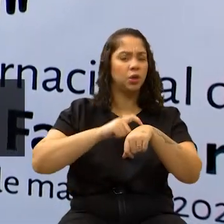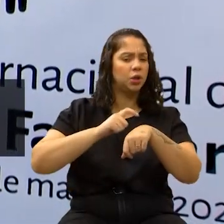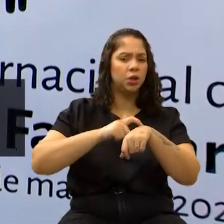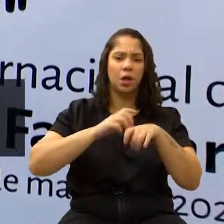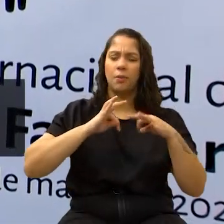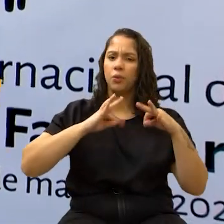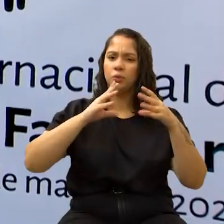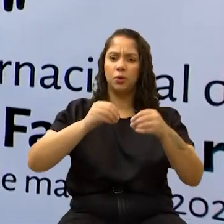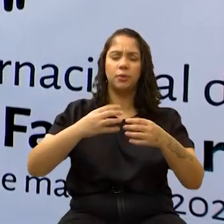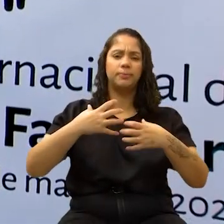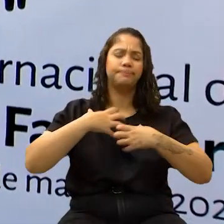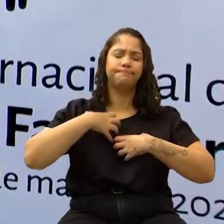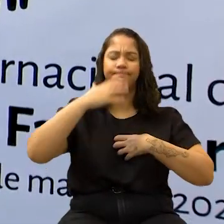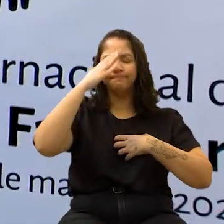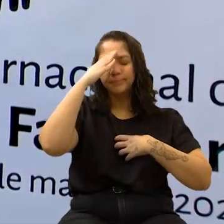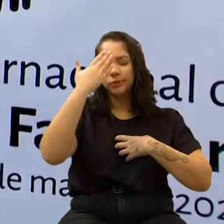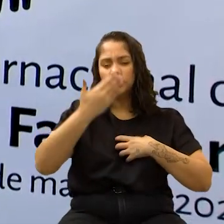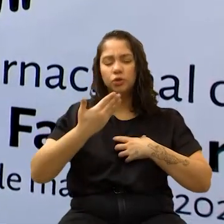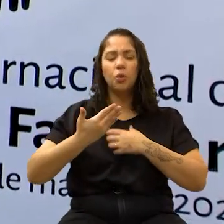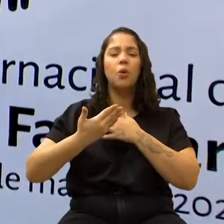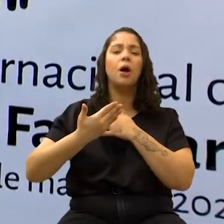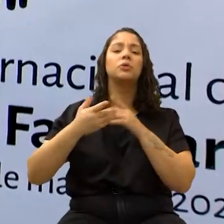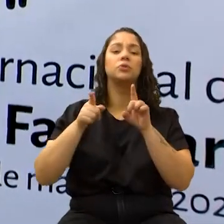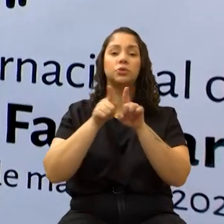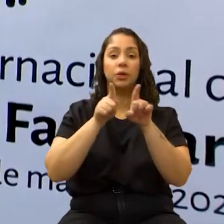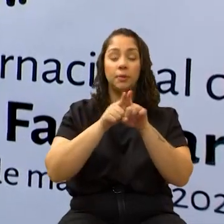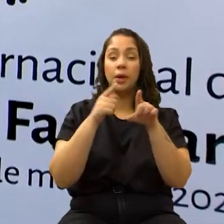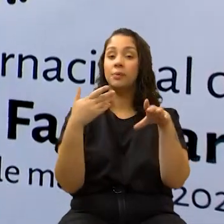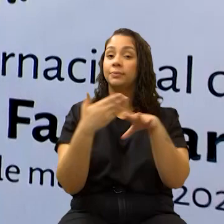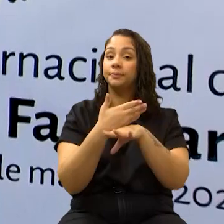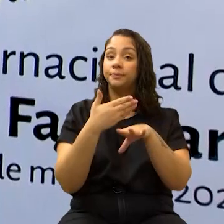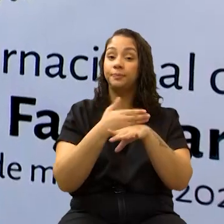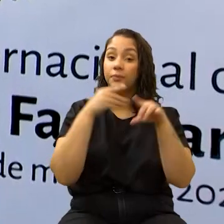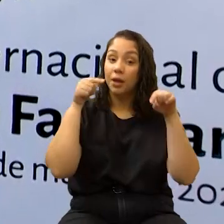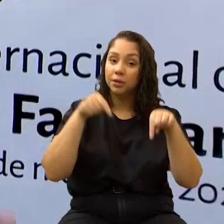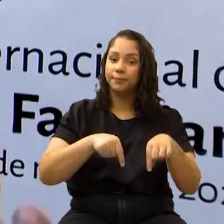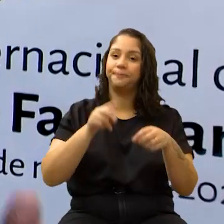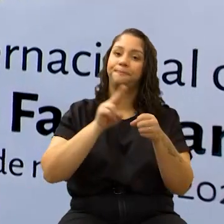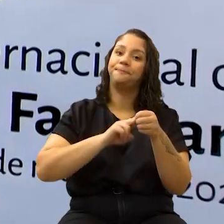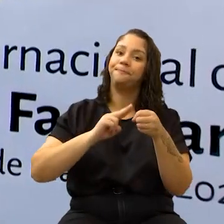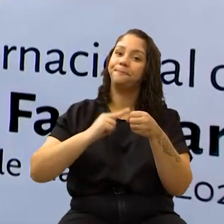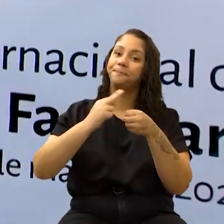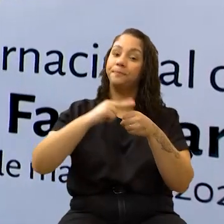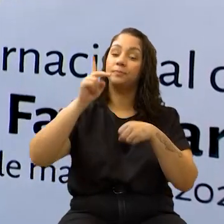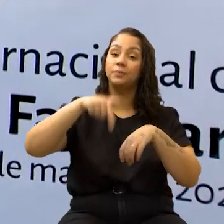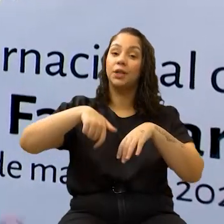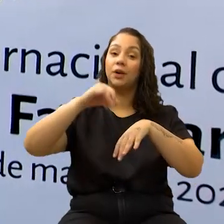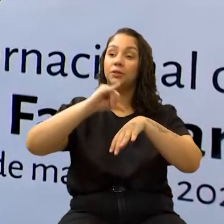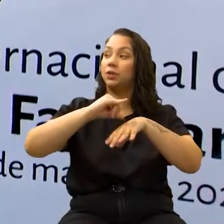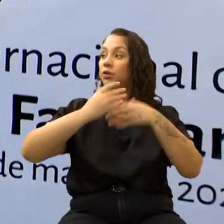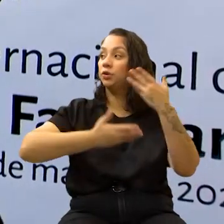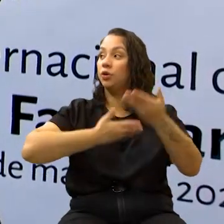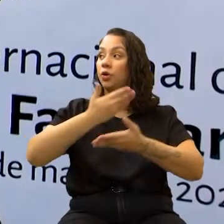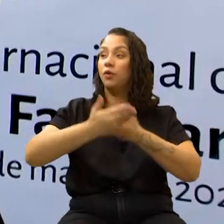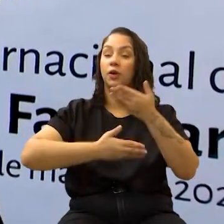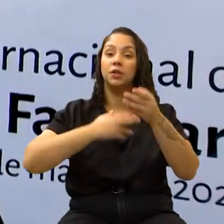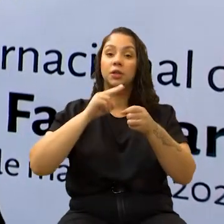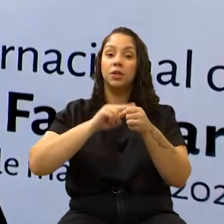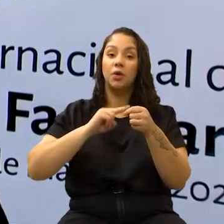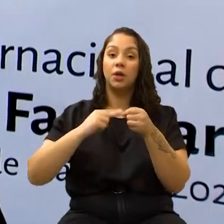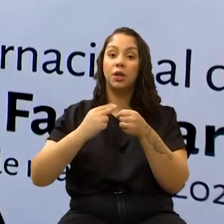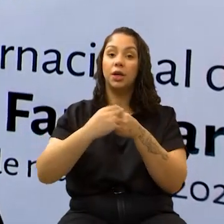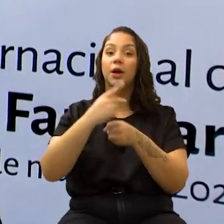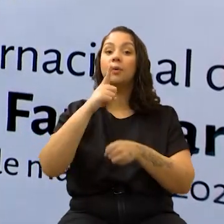o tempo e hoje a gente se sente honrado também de estar participando aqui na Unicamp, né, no Centro de Convenções da